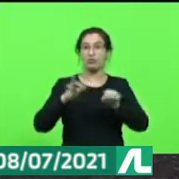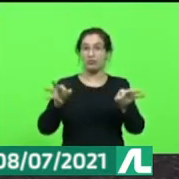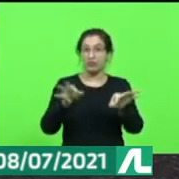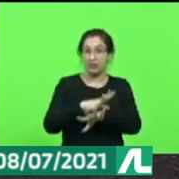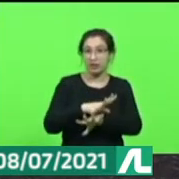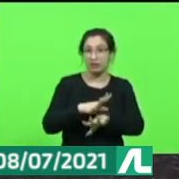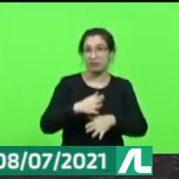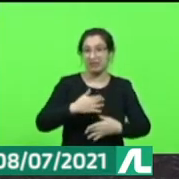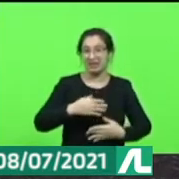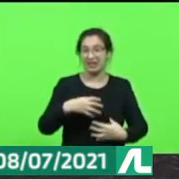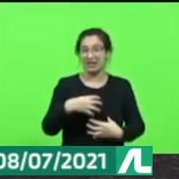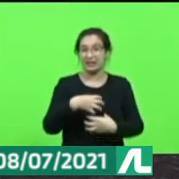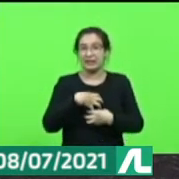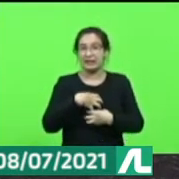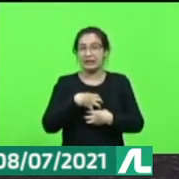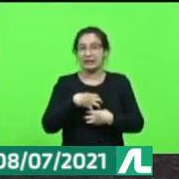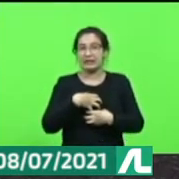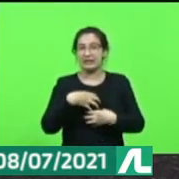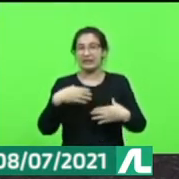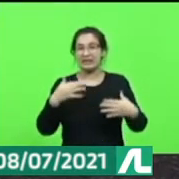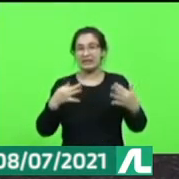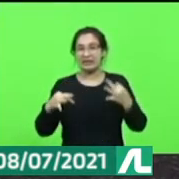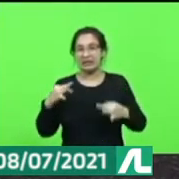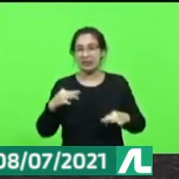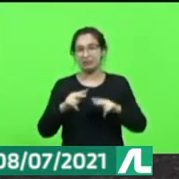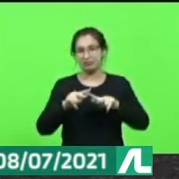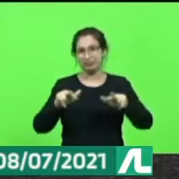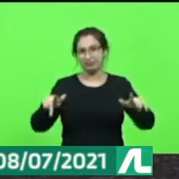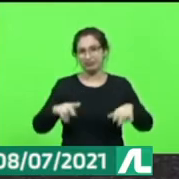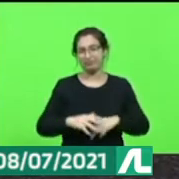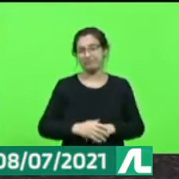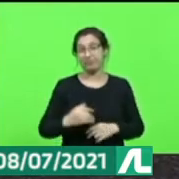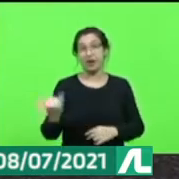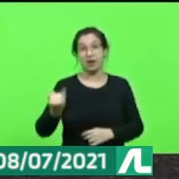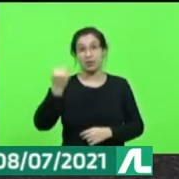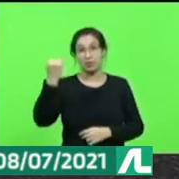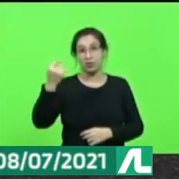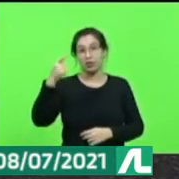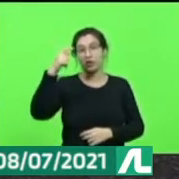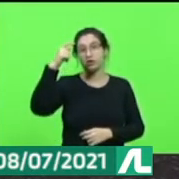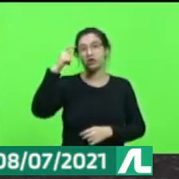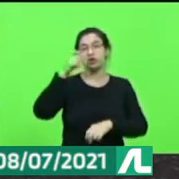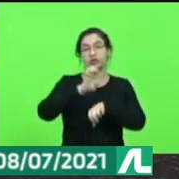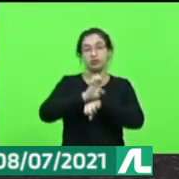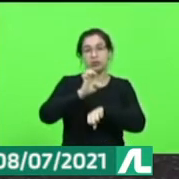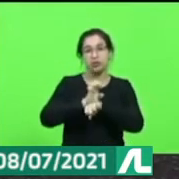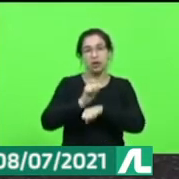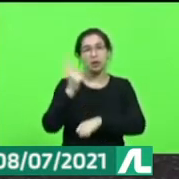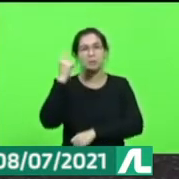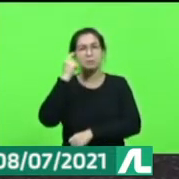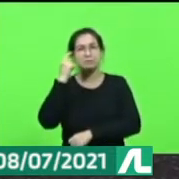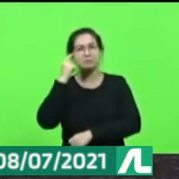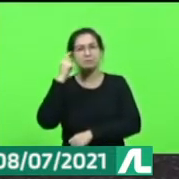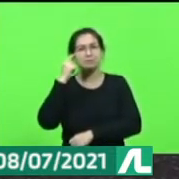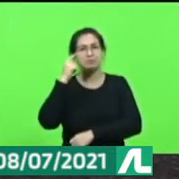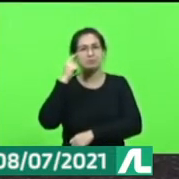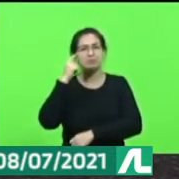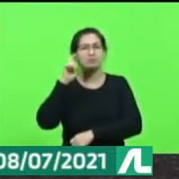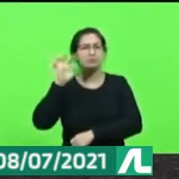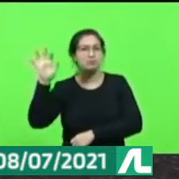nesses pacientes, e é importante que o Estado pense, uma equipe multidisciplinar, que pense de